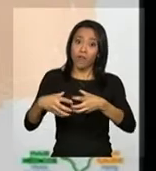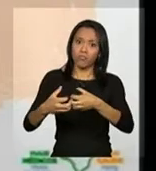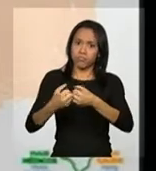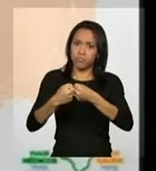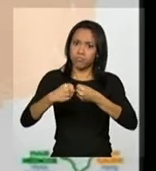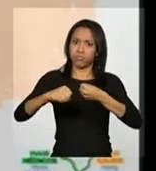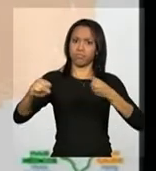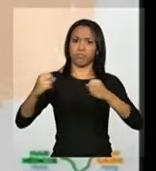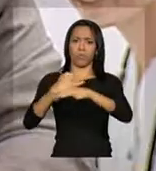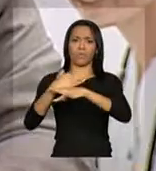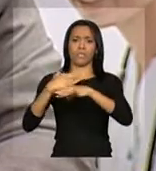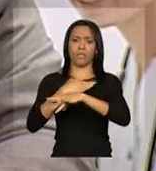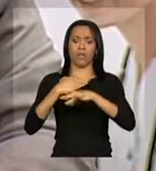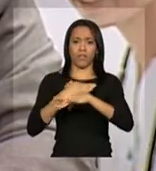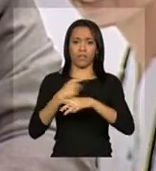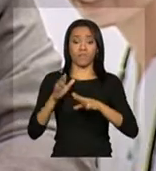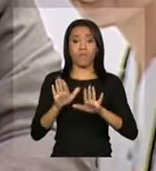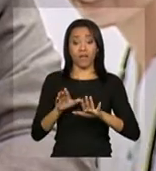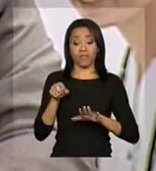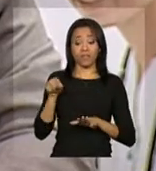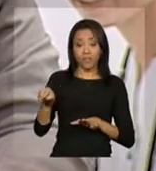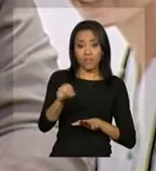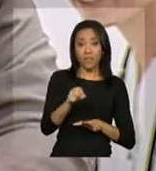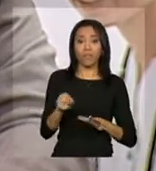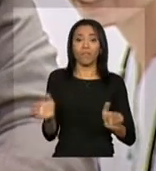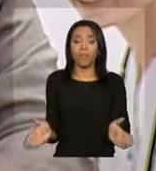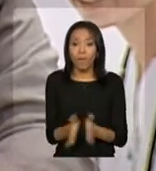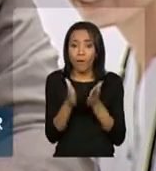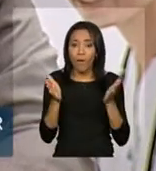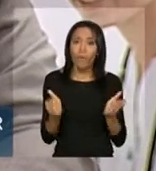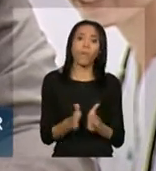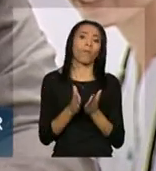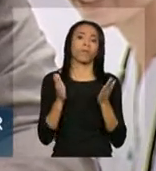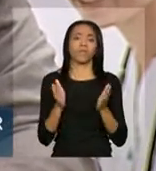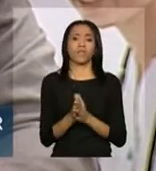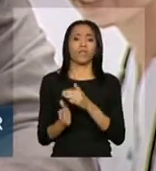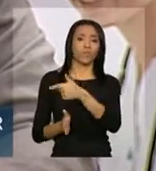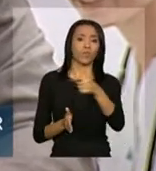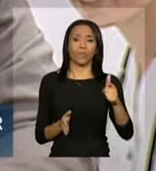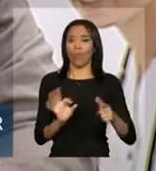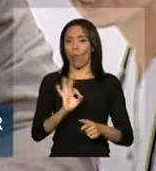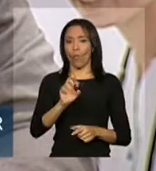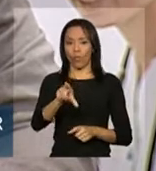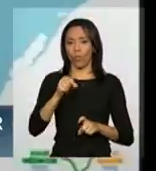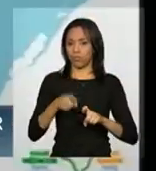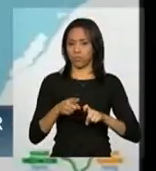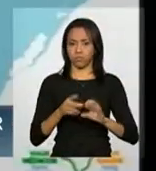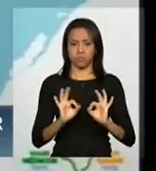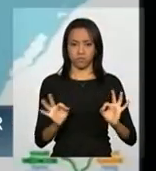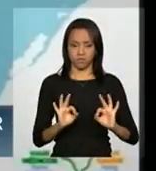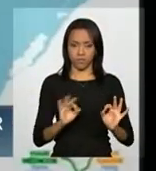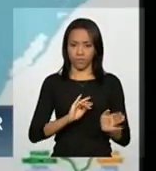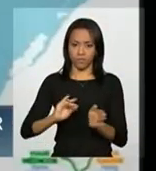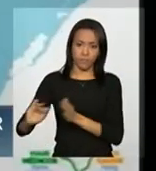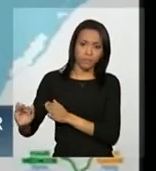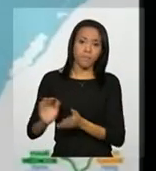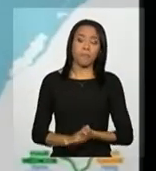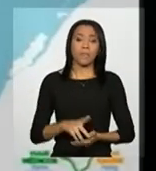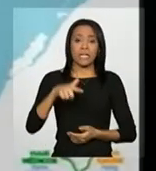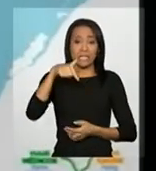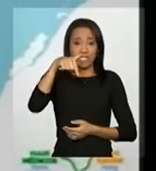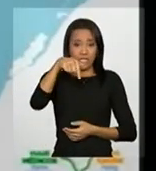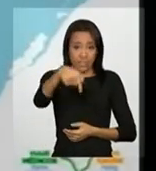mas com áreas de extrema pobreza e municípios não foram Escolhidos por nenhum profissional próximo 79